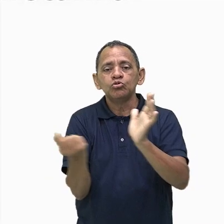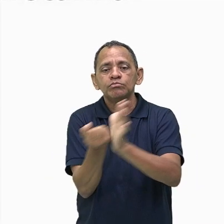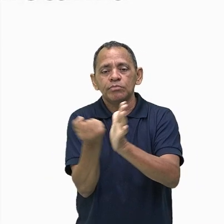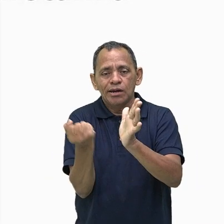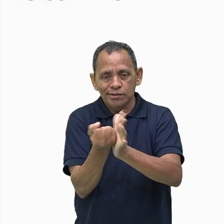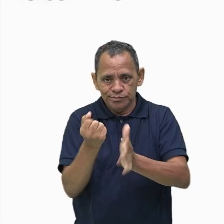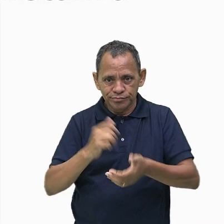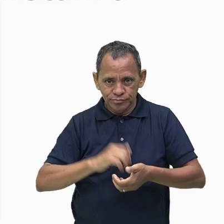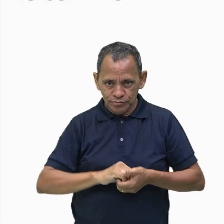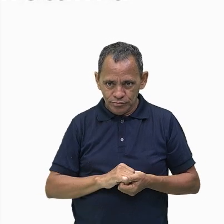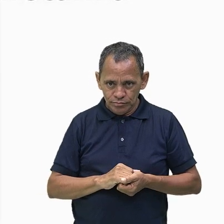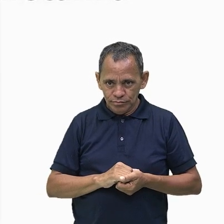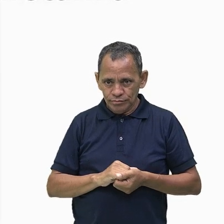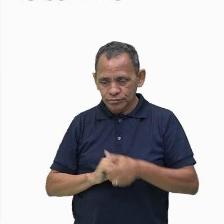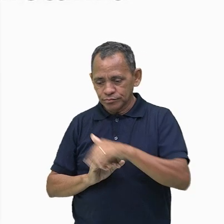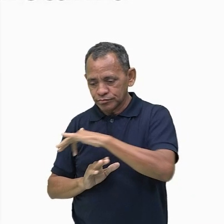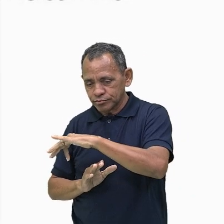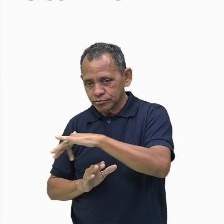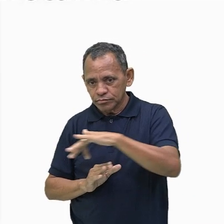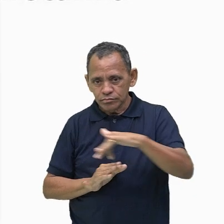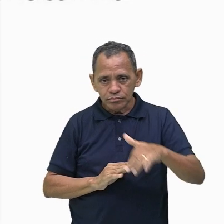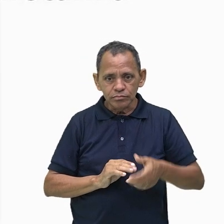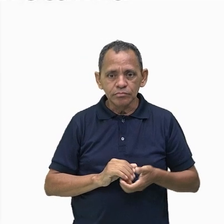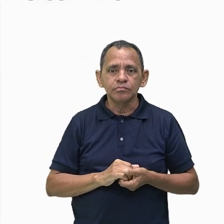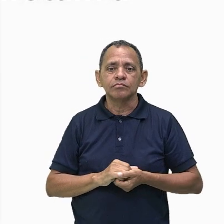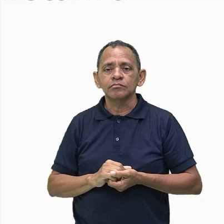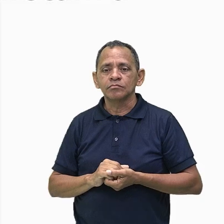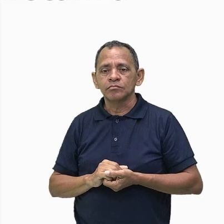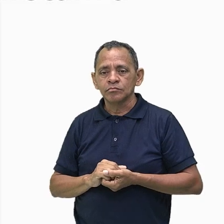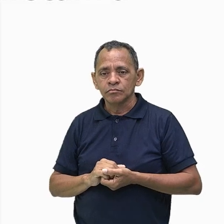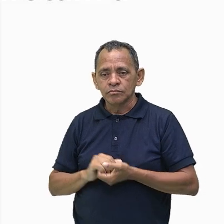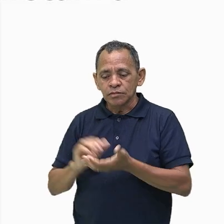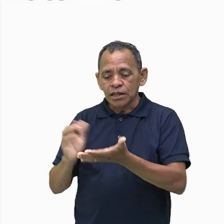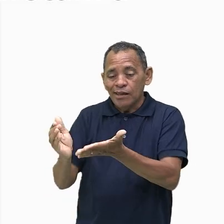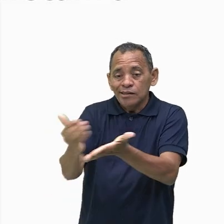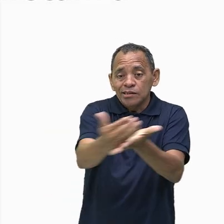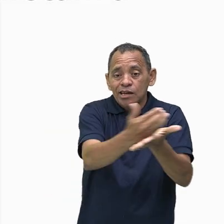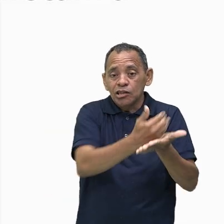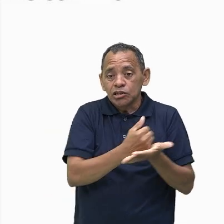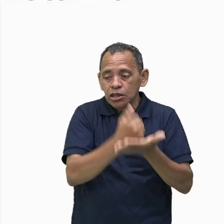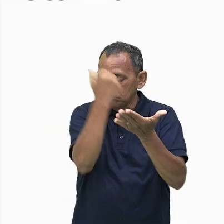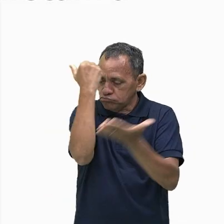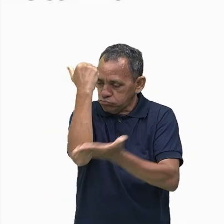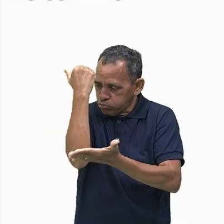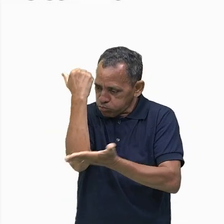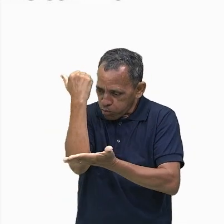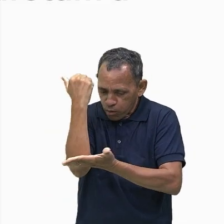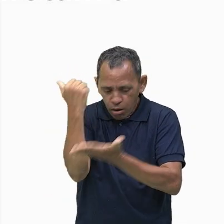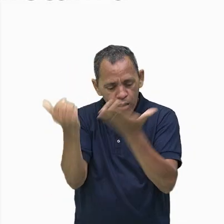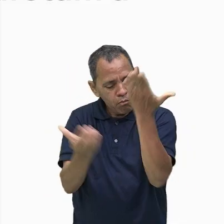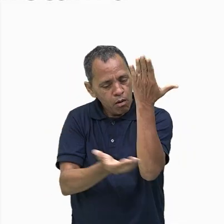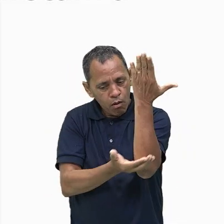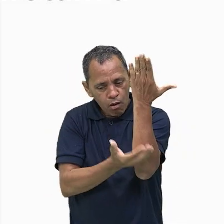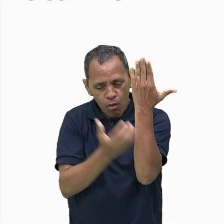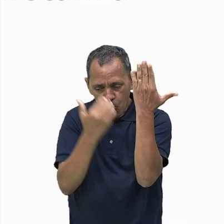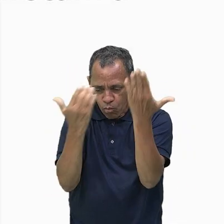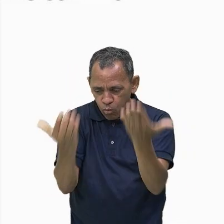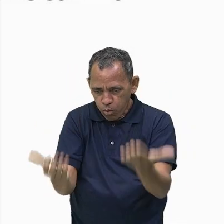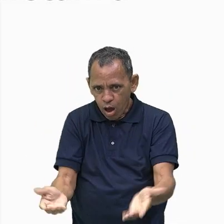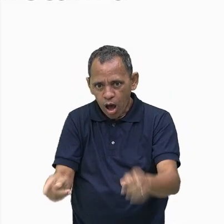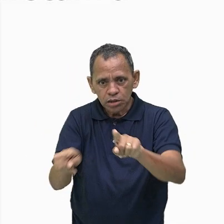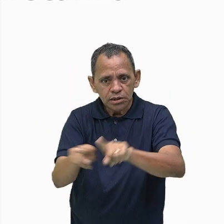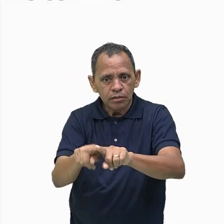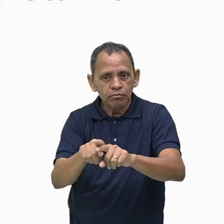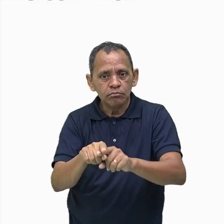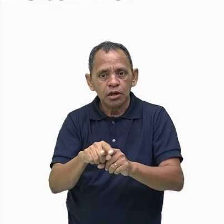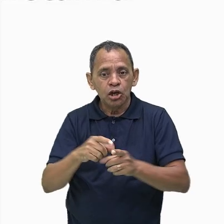gente observa que acaba sendo retirado a cobertura vegetal, os animais, quando está ocorrendo